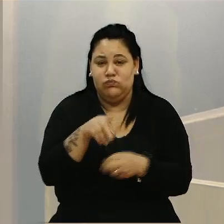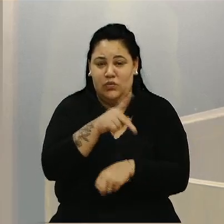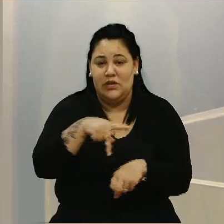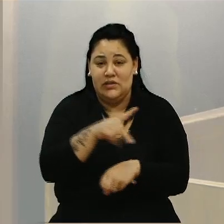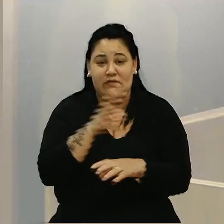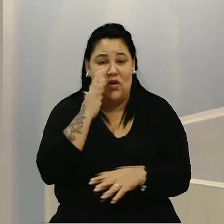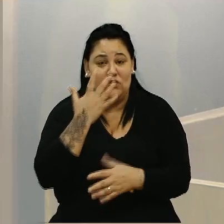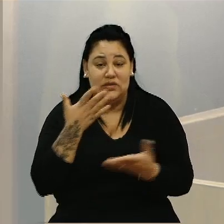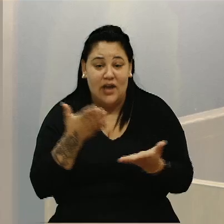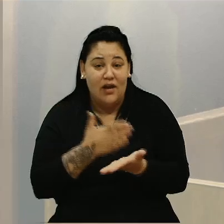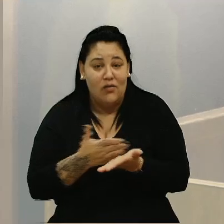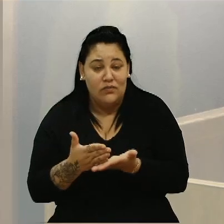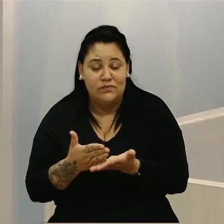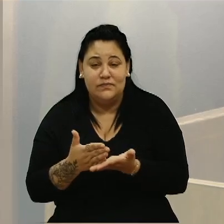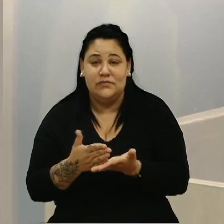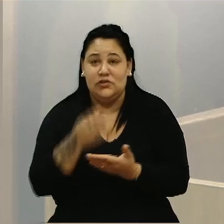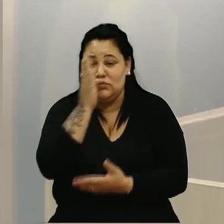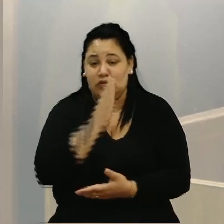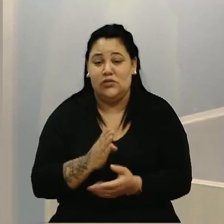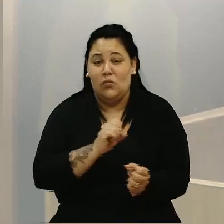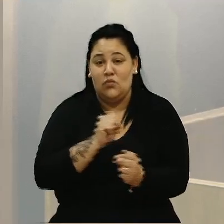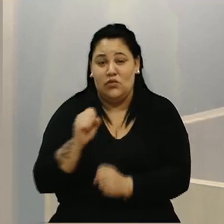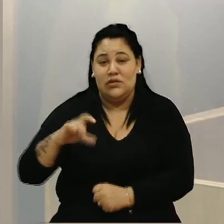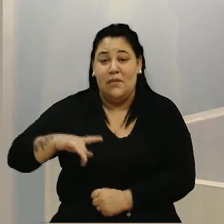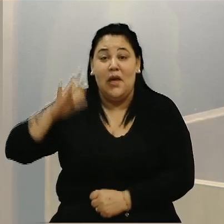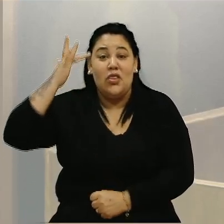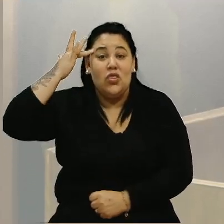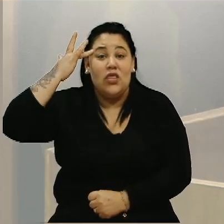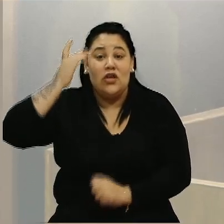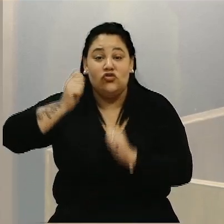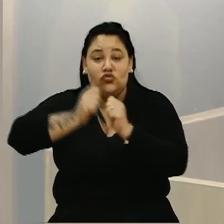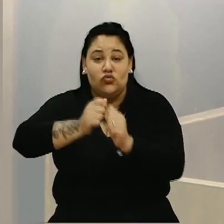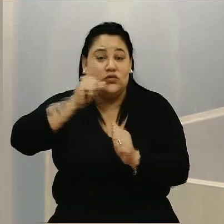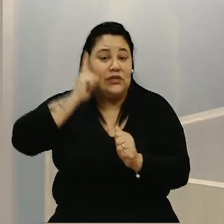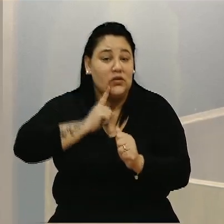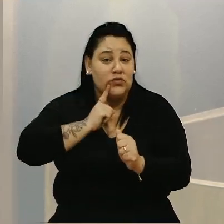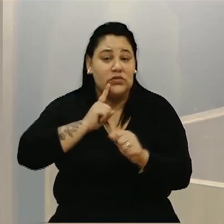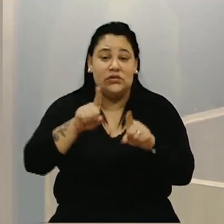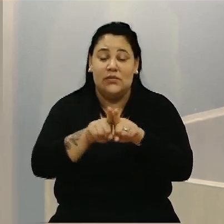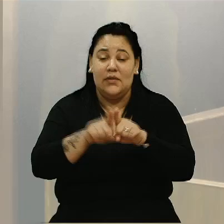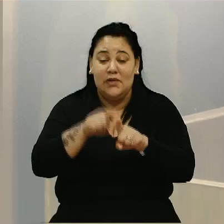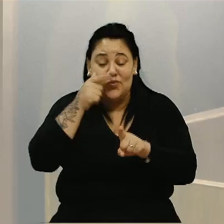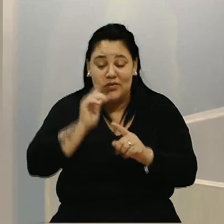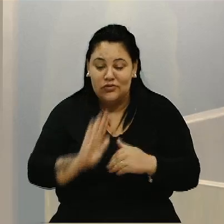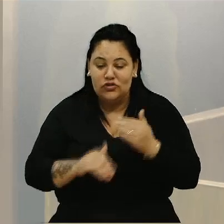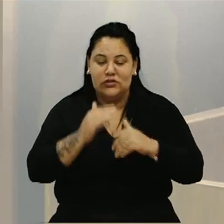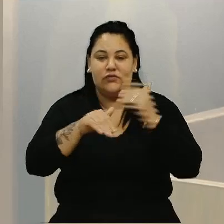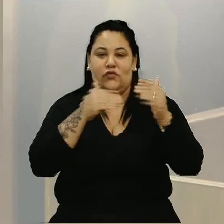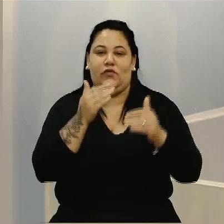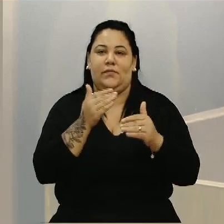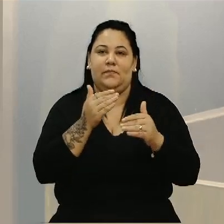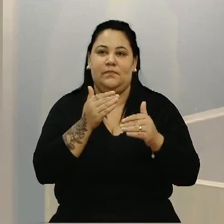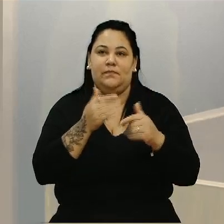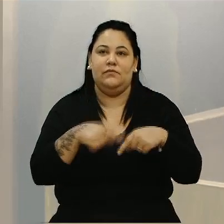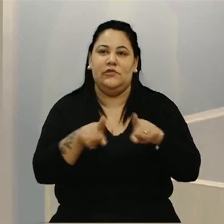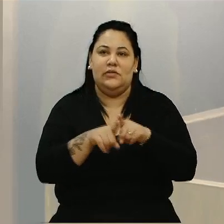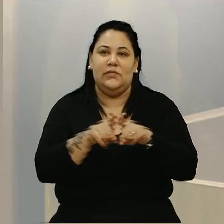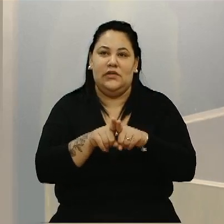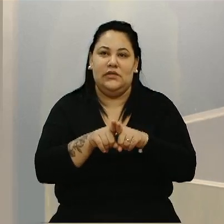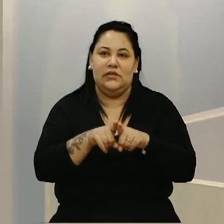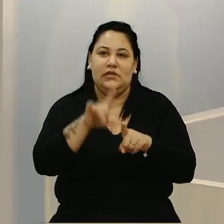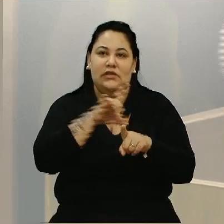Brasil possa, né, ter maturidade suficiente juntamente com os Estados Unidos para avançar no processo que tem uma